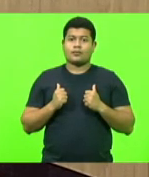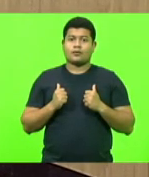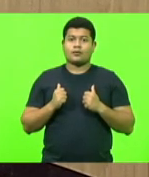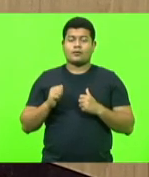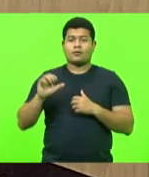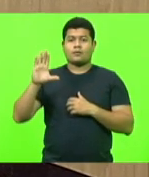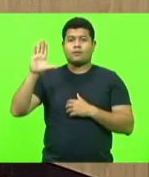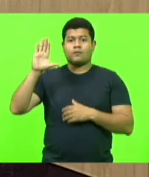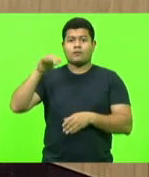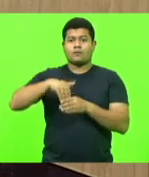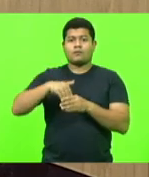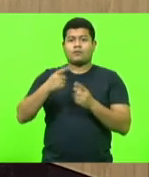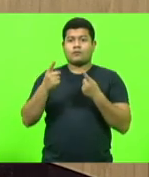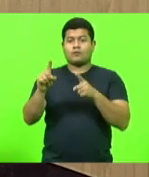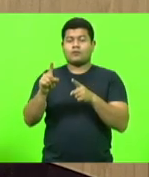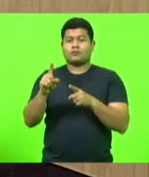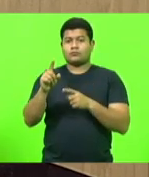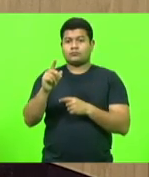Presidente também.